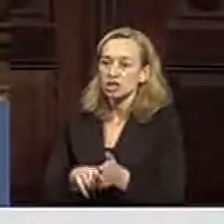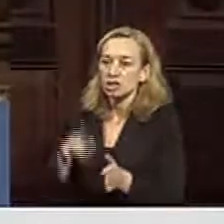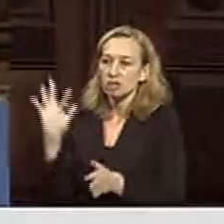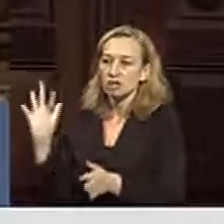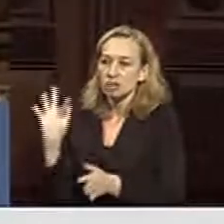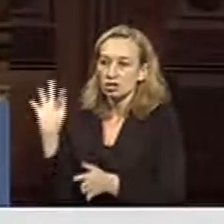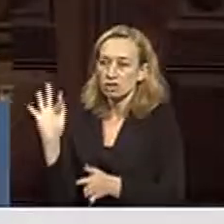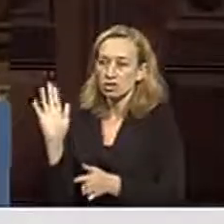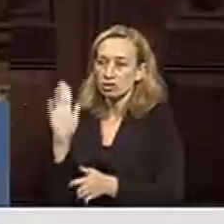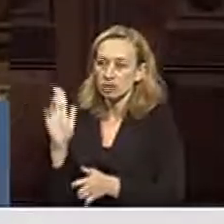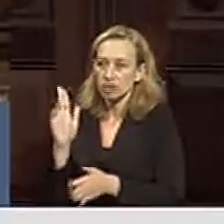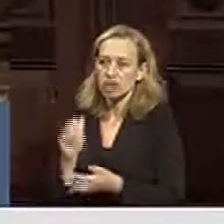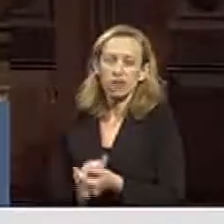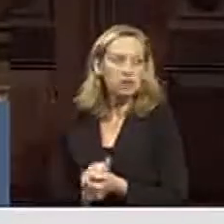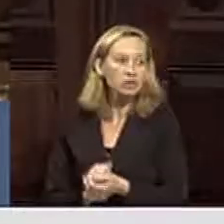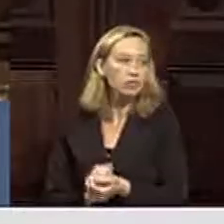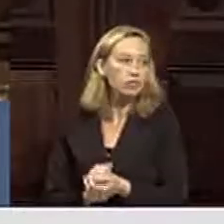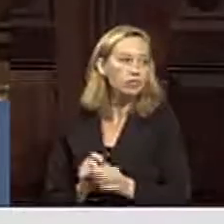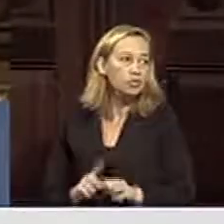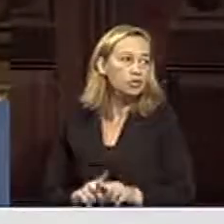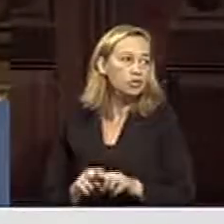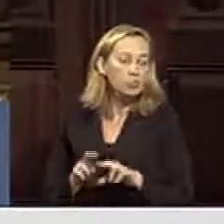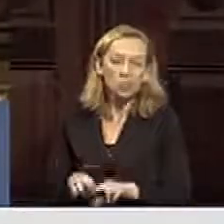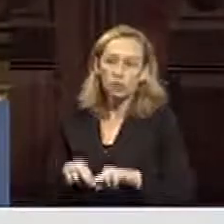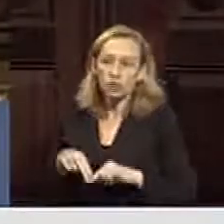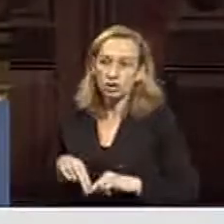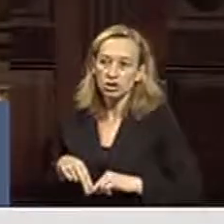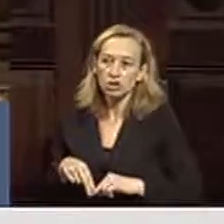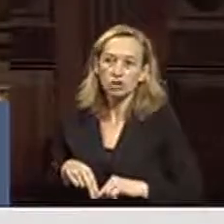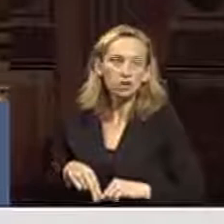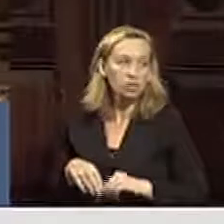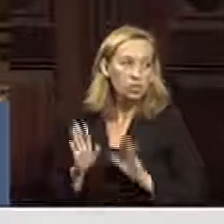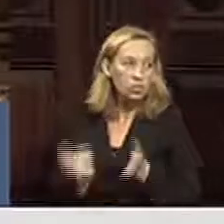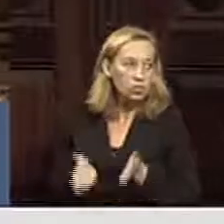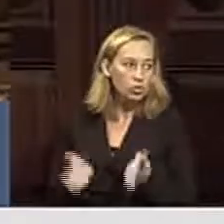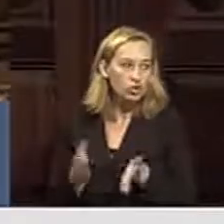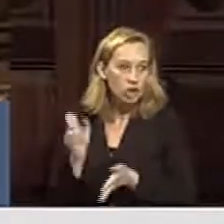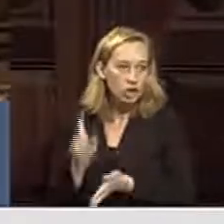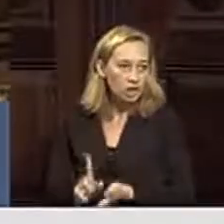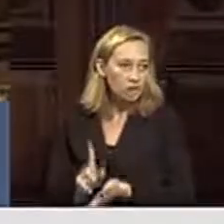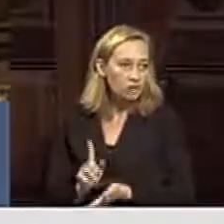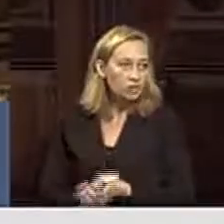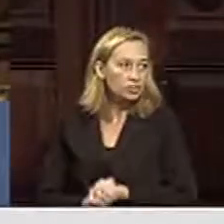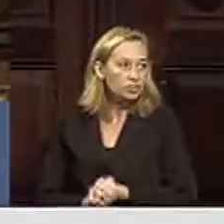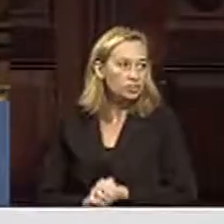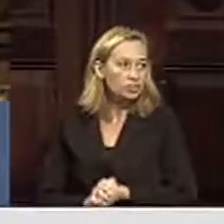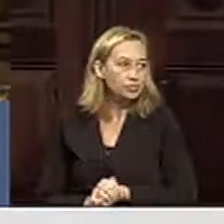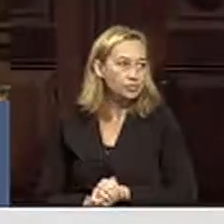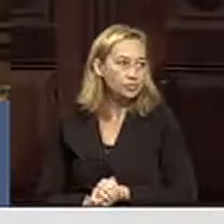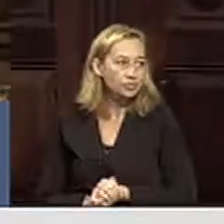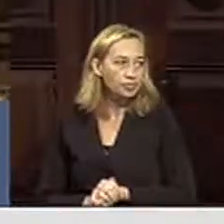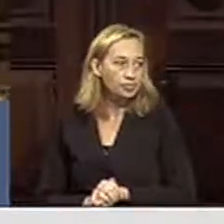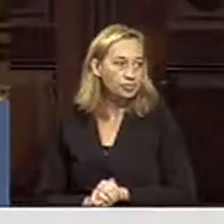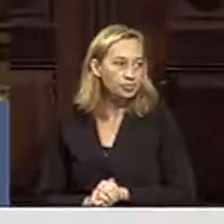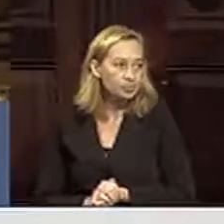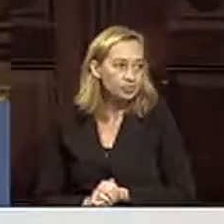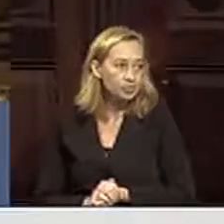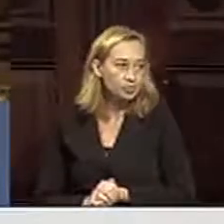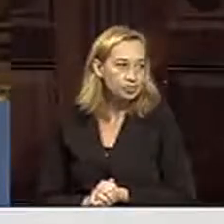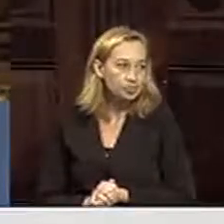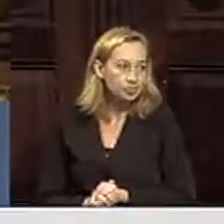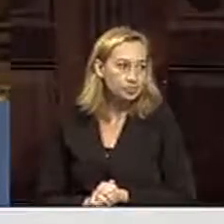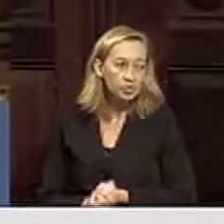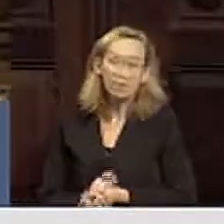nós somos contra. Por isso, a oposição hoje interveio e esvaziou o quórum para